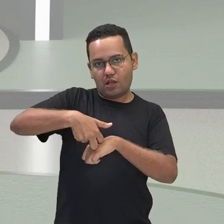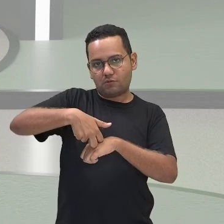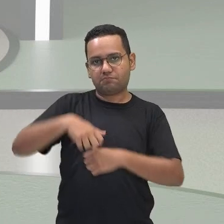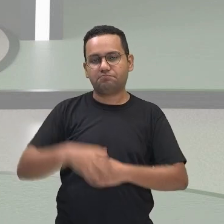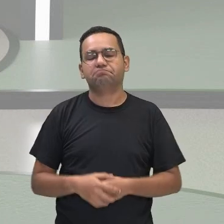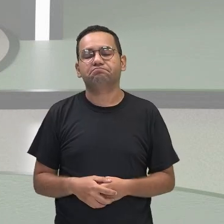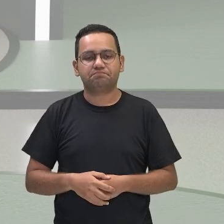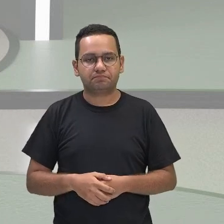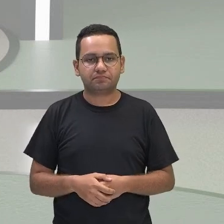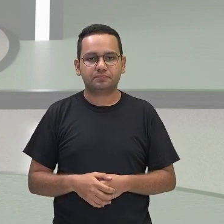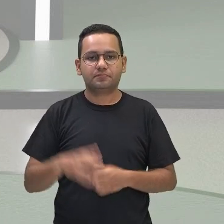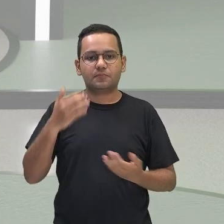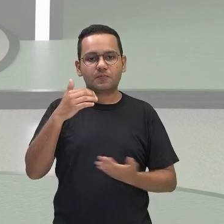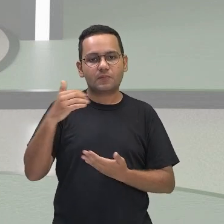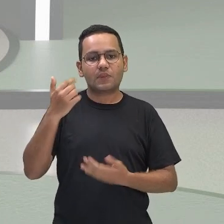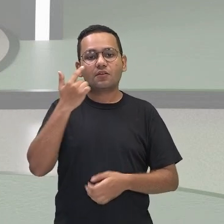estrutura